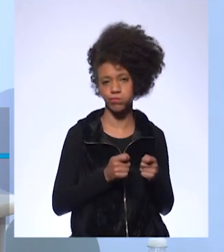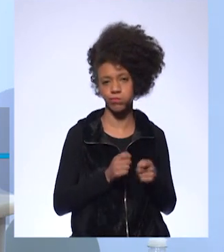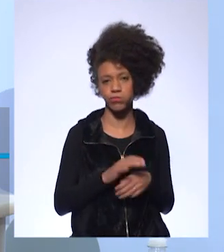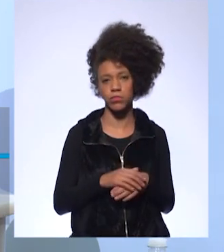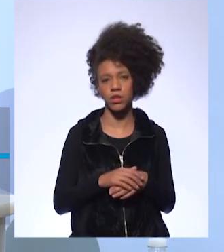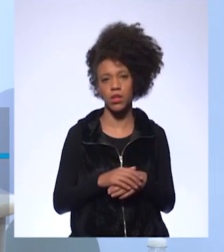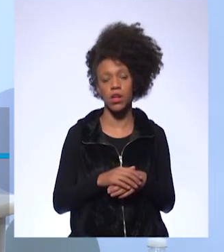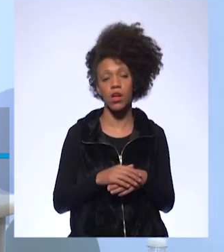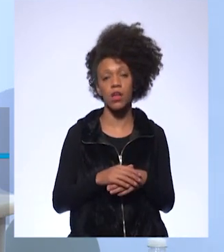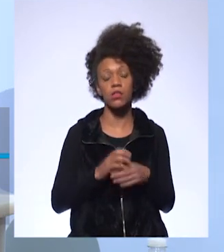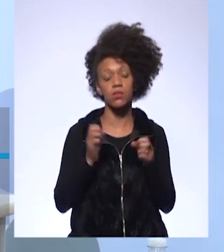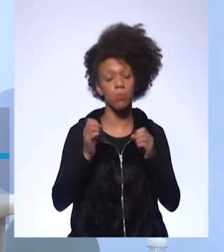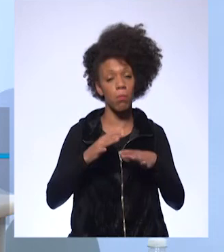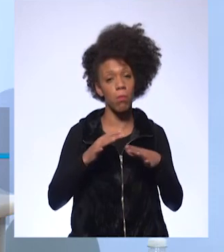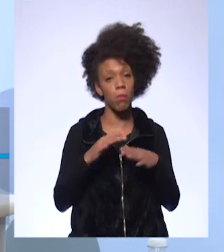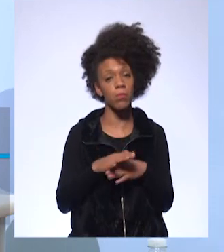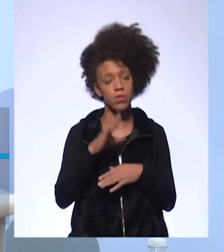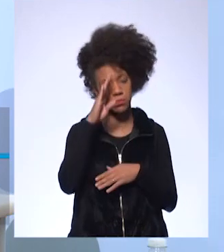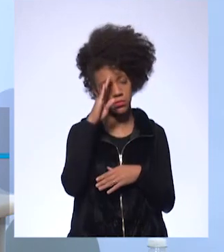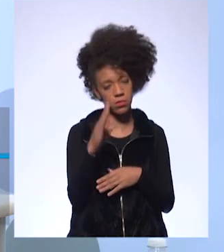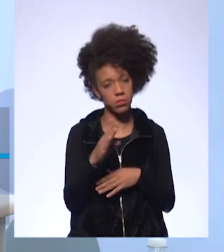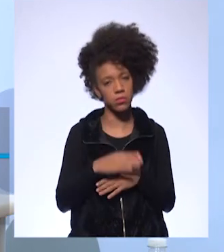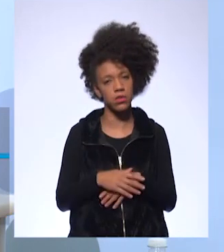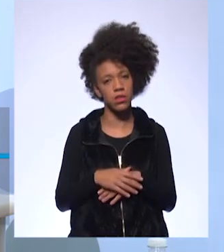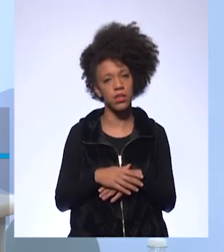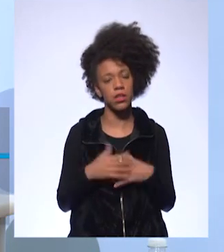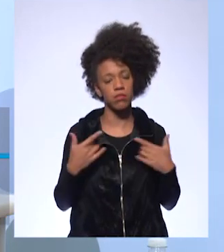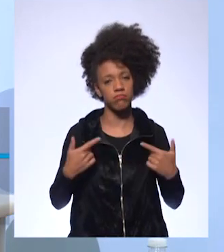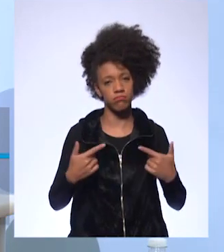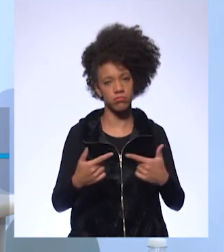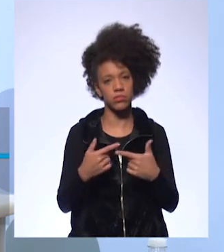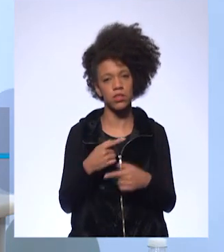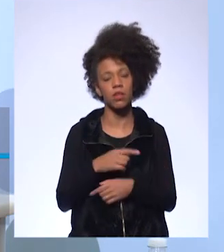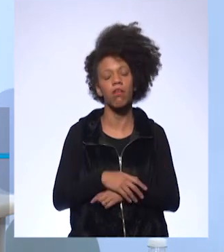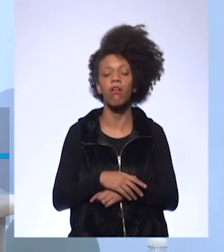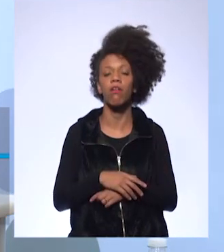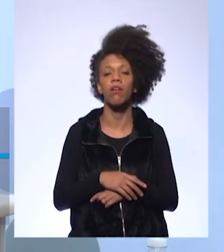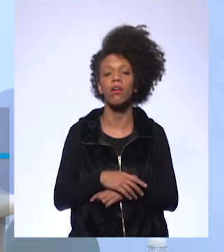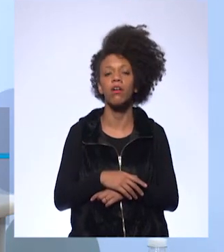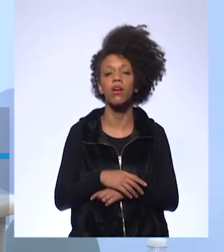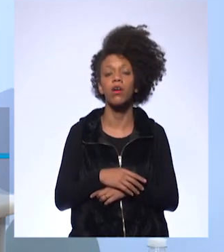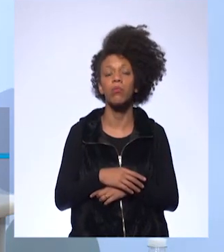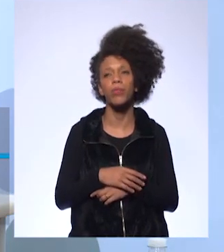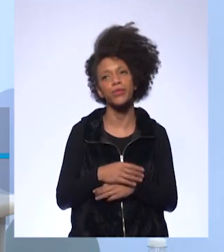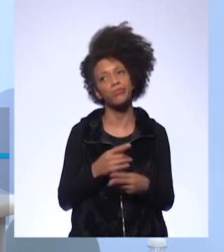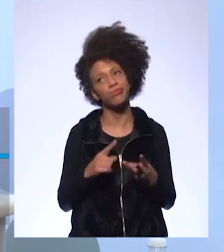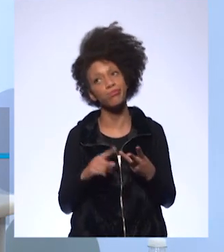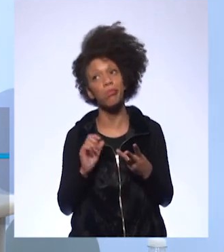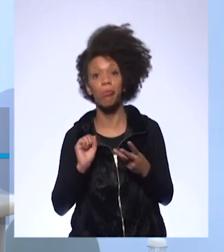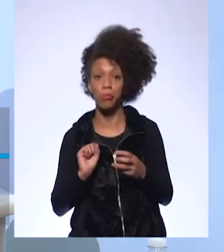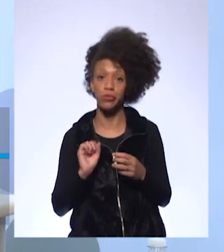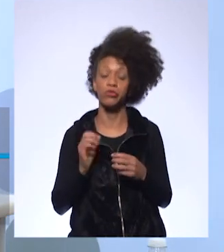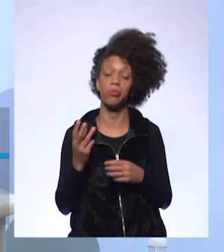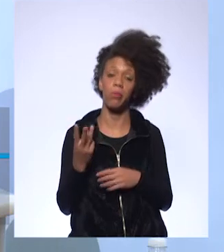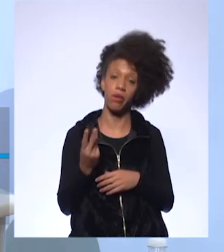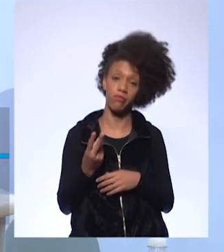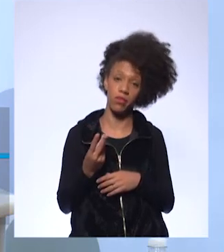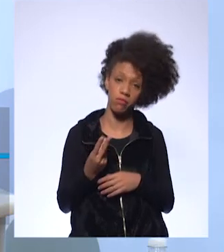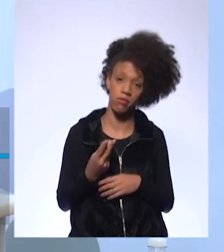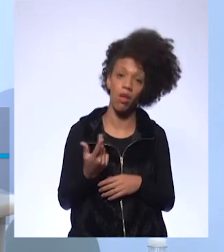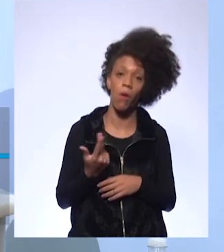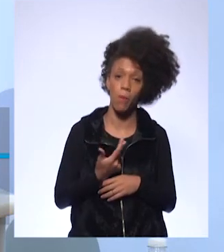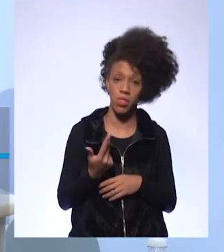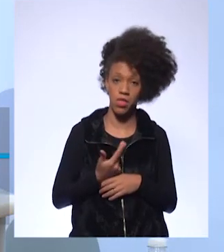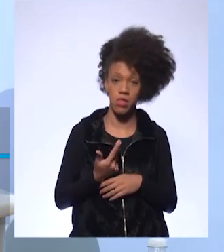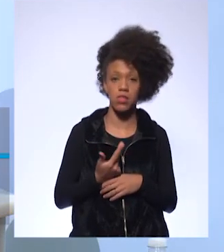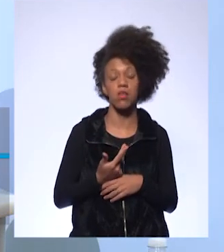das bombas nucleares, principalmente no período de Guerra Fria, que poderia ocorrer, né, uma terceira guerra mundial, e aí seria, para